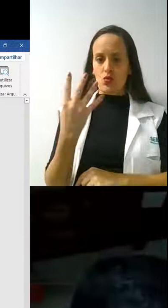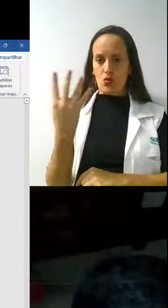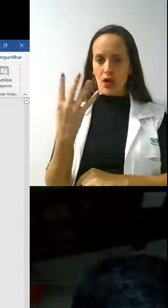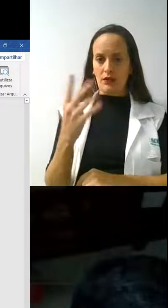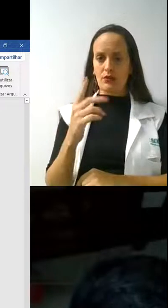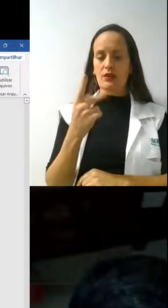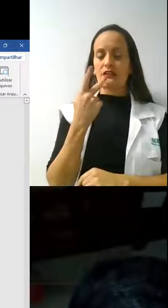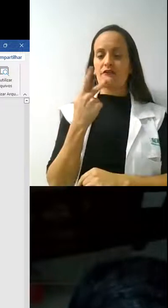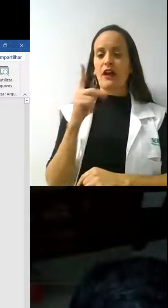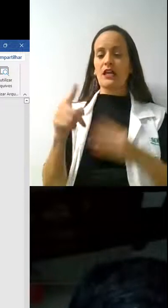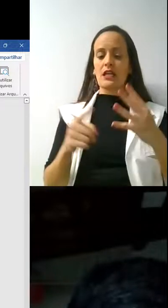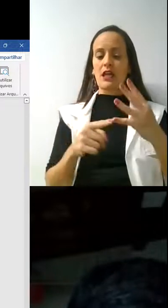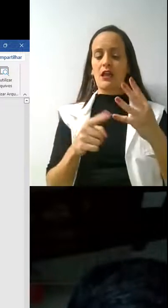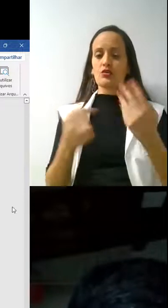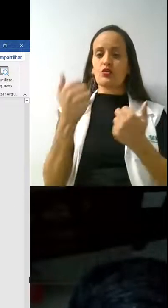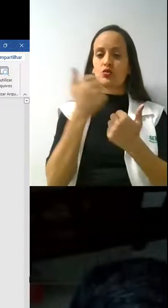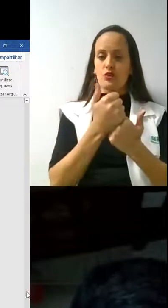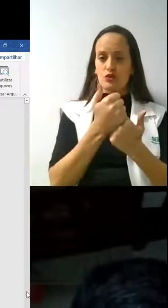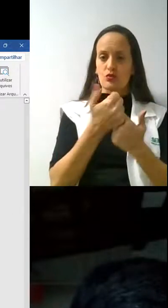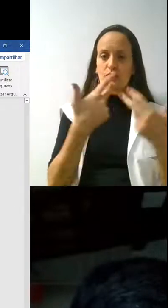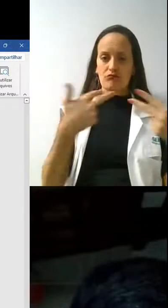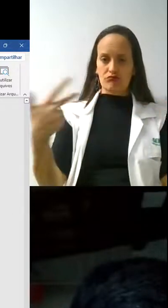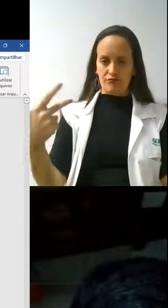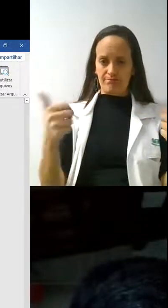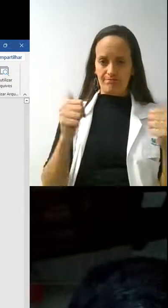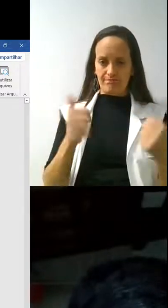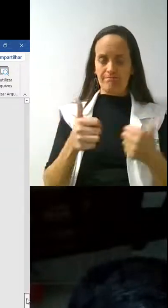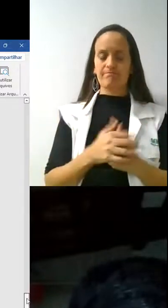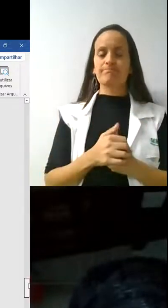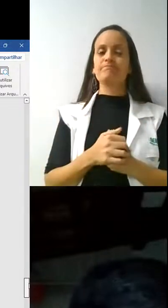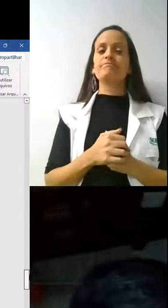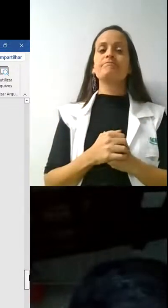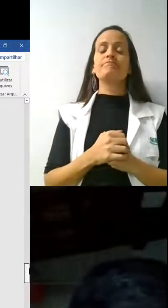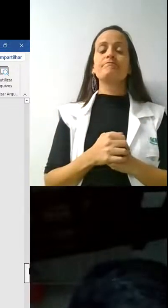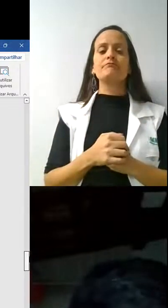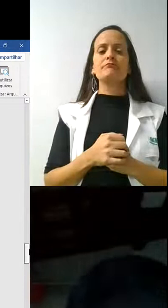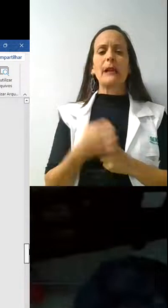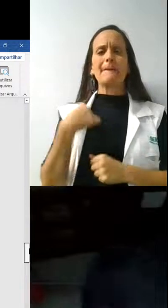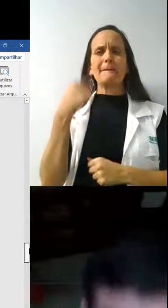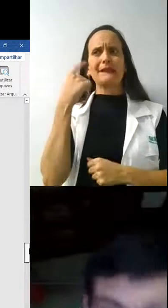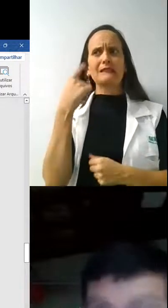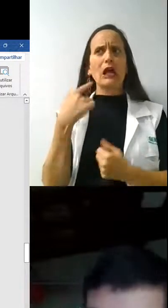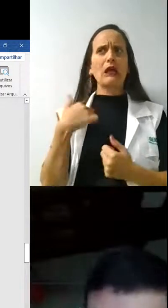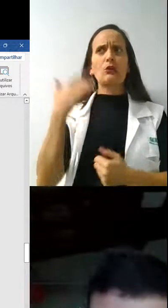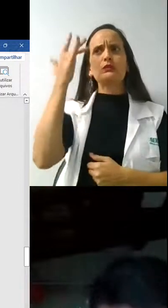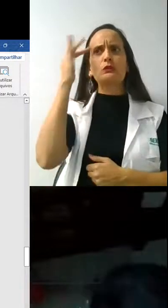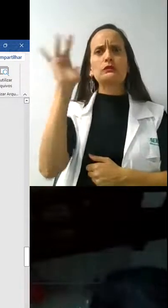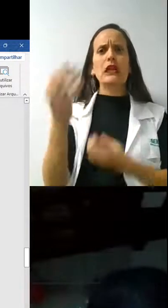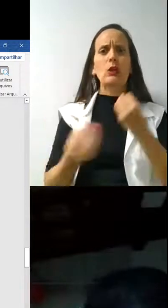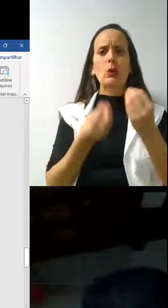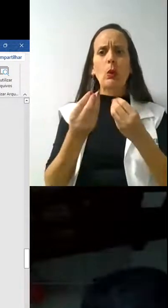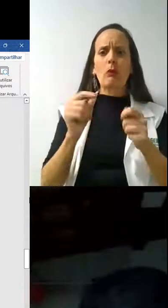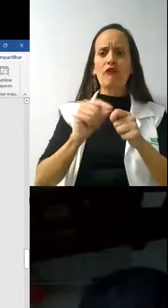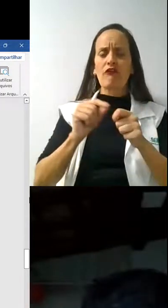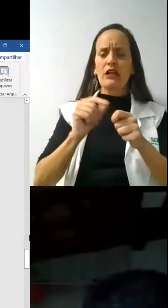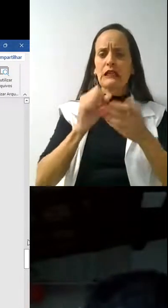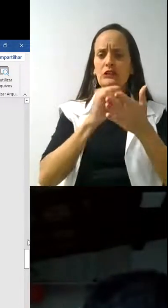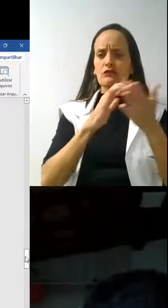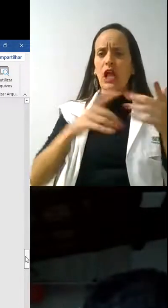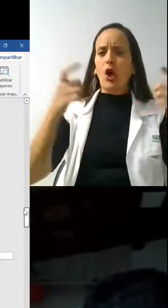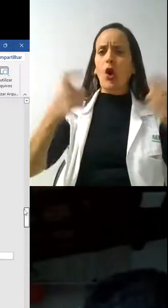substituição de itens, certo? Então, assim, professor, não tem nem ideia de como é que começo a fazer essas atividades,